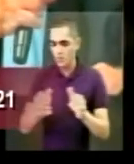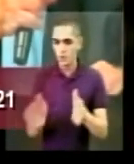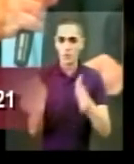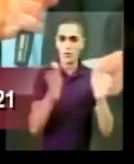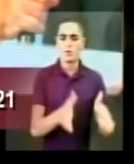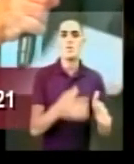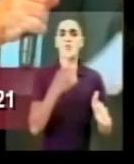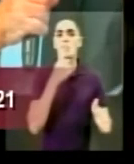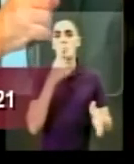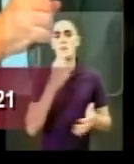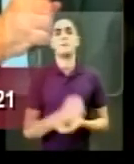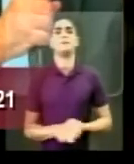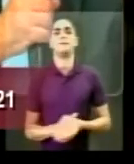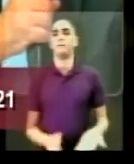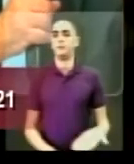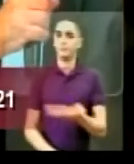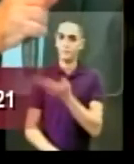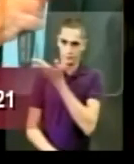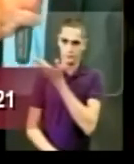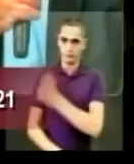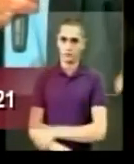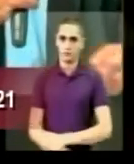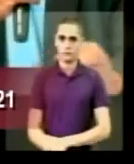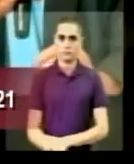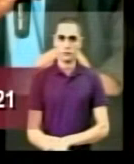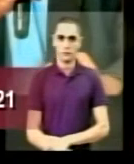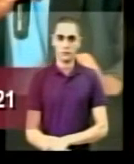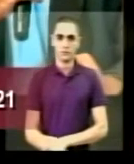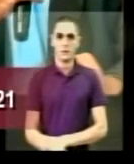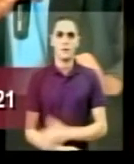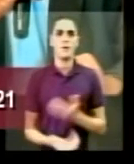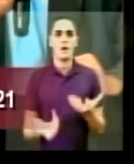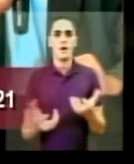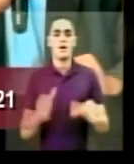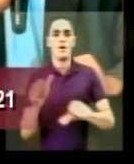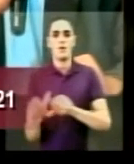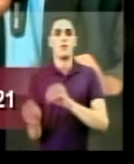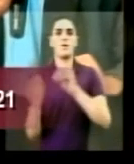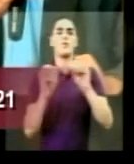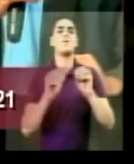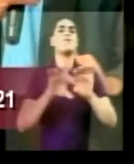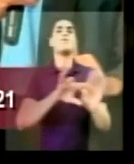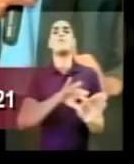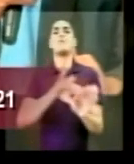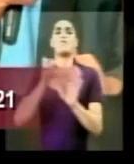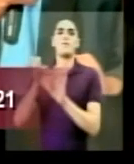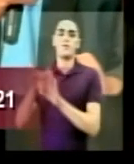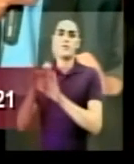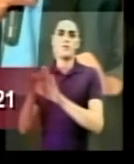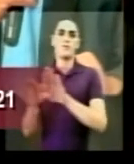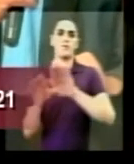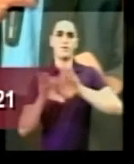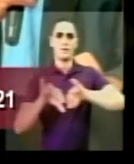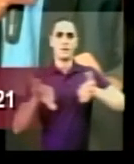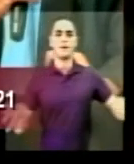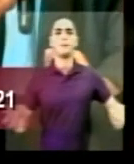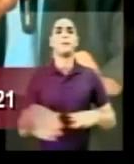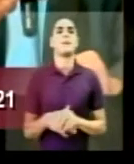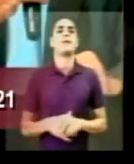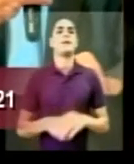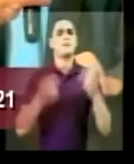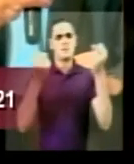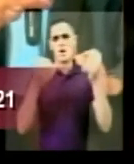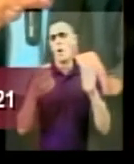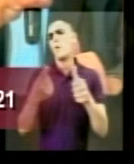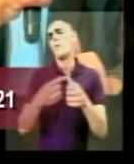vermelha. Próximo. Queria mudar agora para falar um pouco da vacinação. Ontem